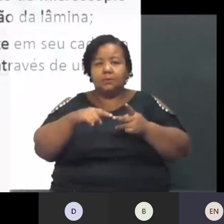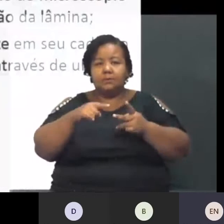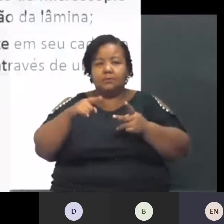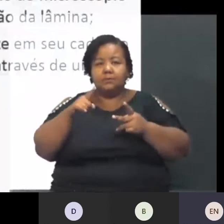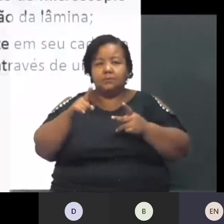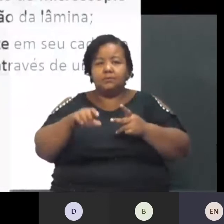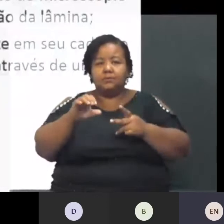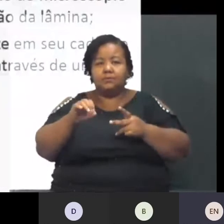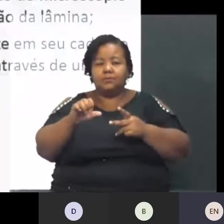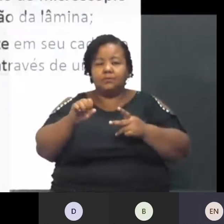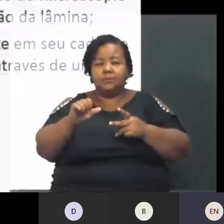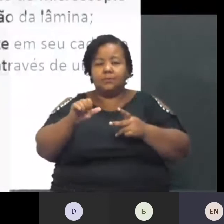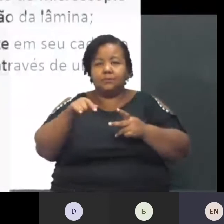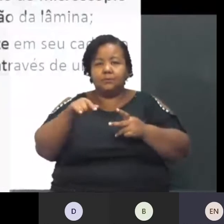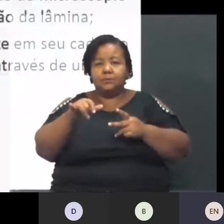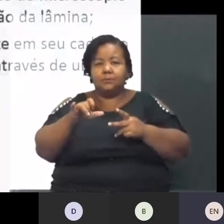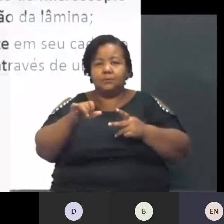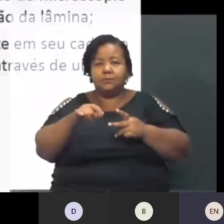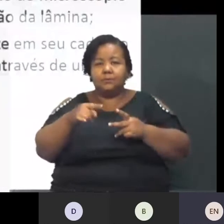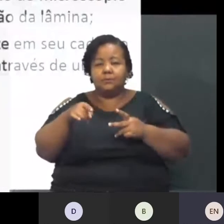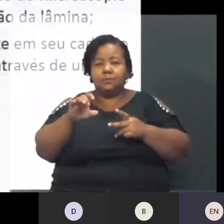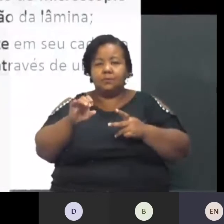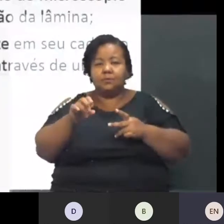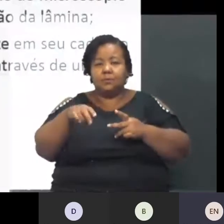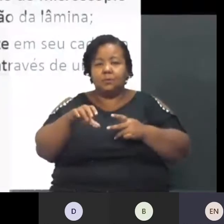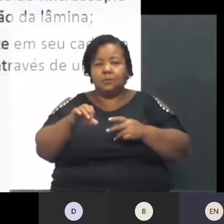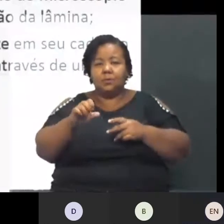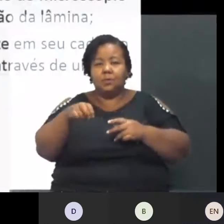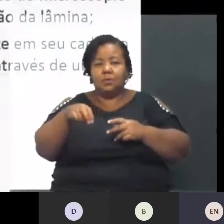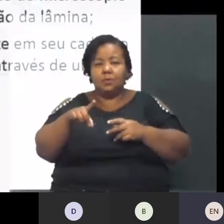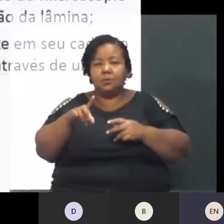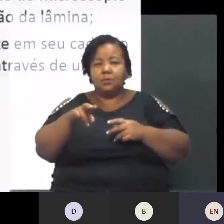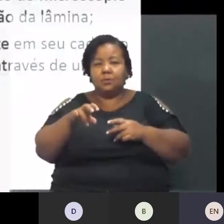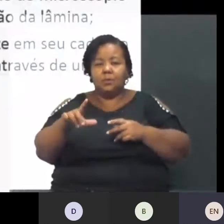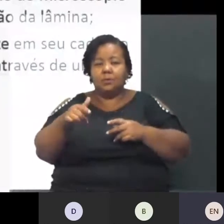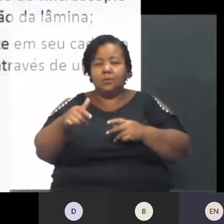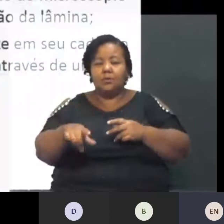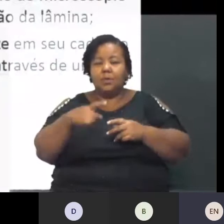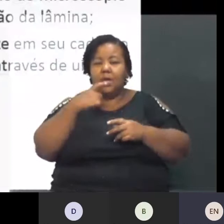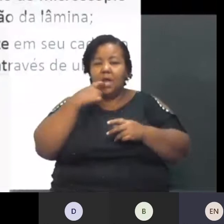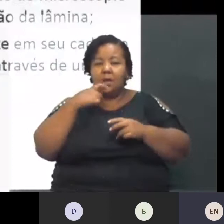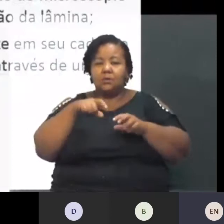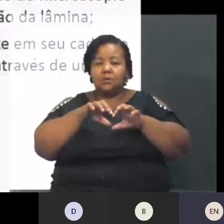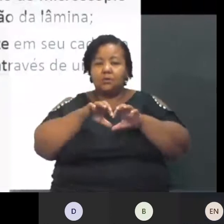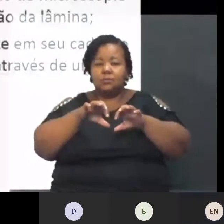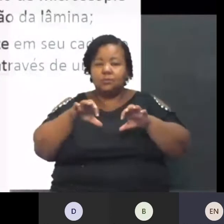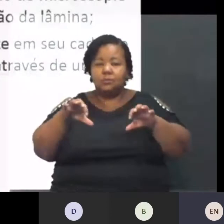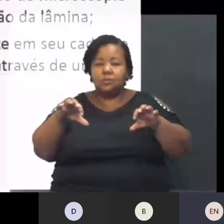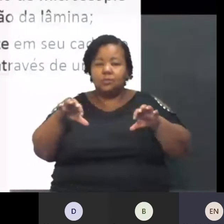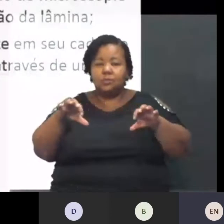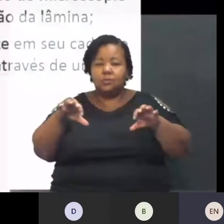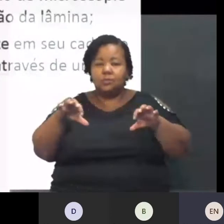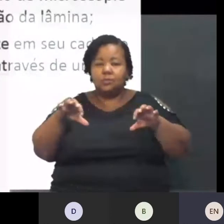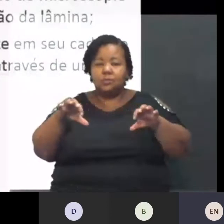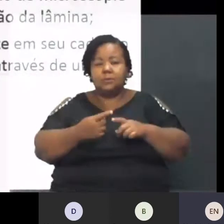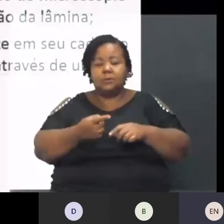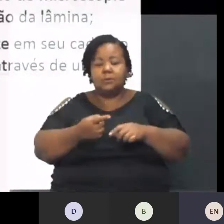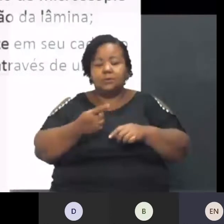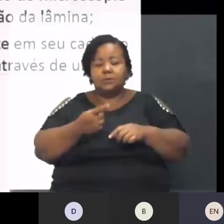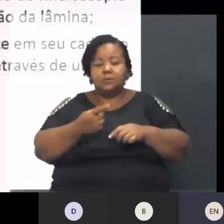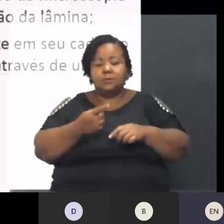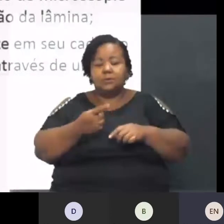intramembranosa, ossificação endocondral e osso longo. E por que observar essas lâminas? A lâmina de